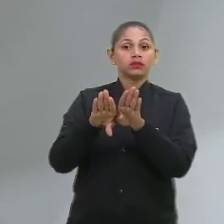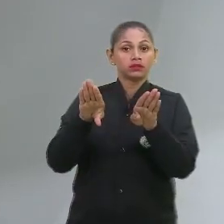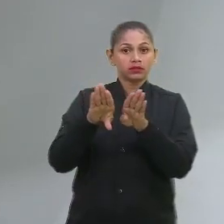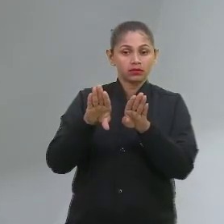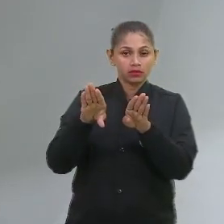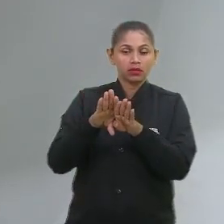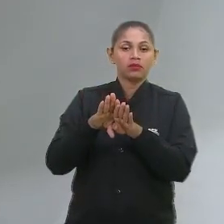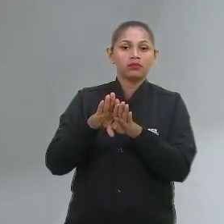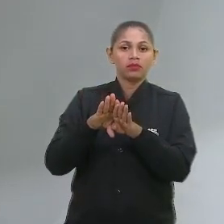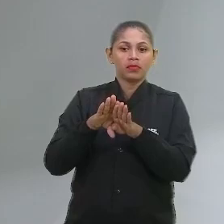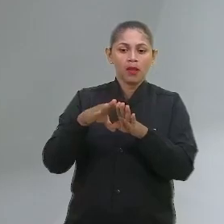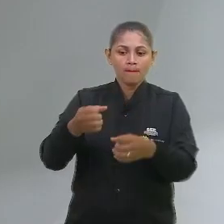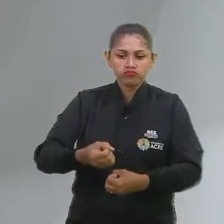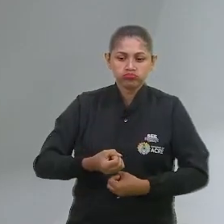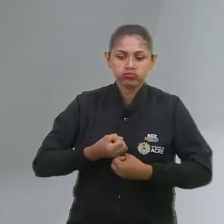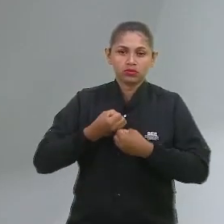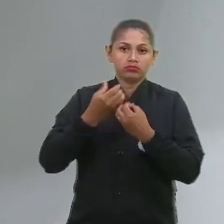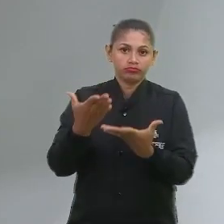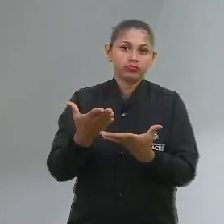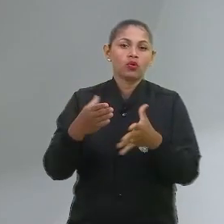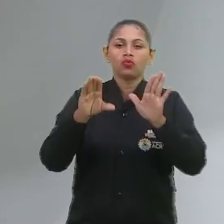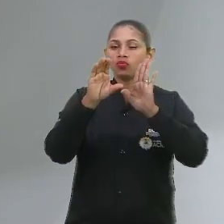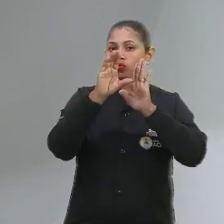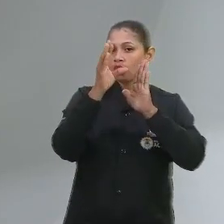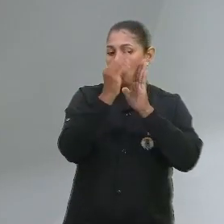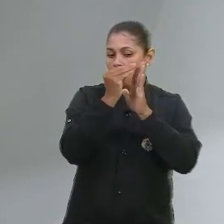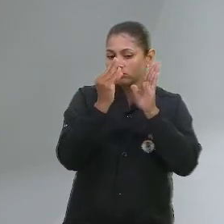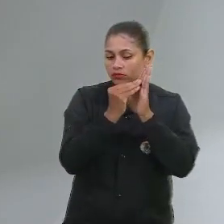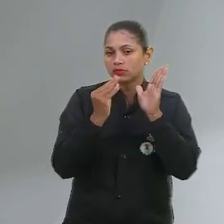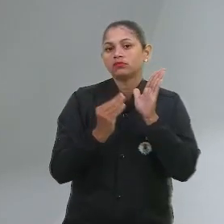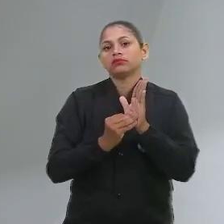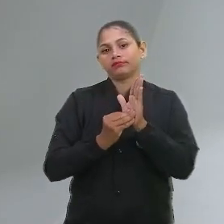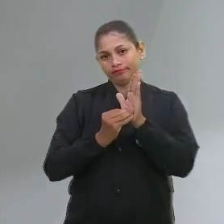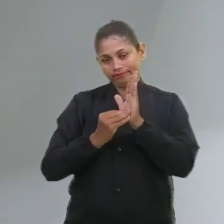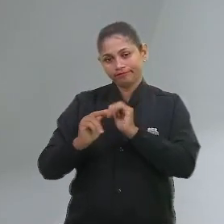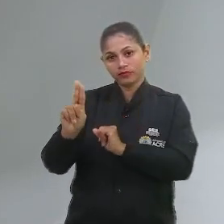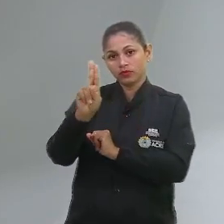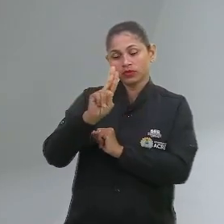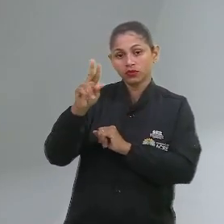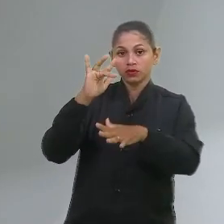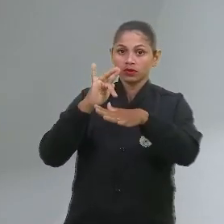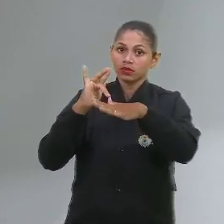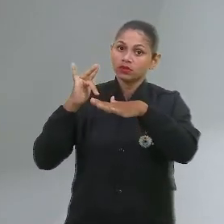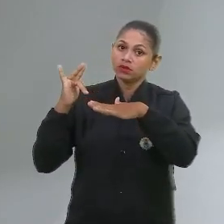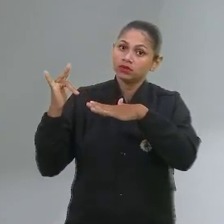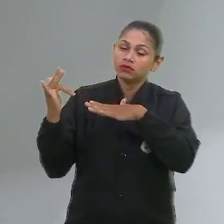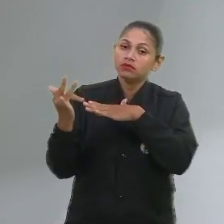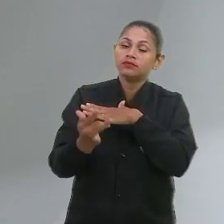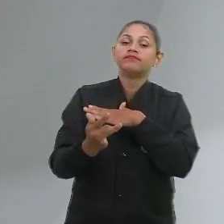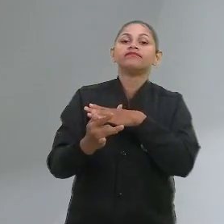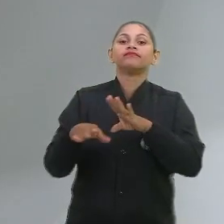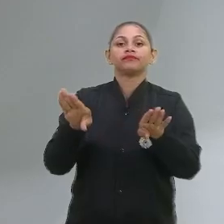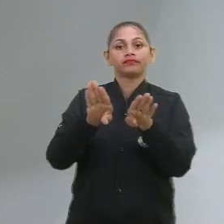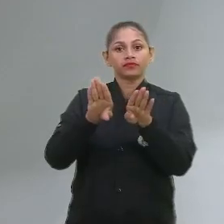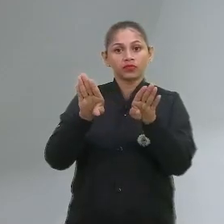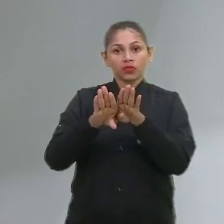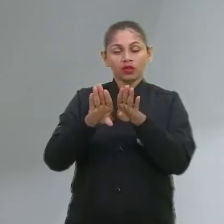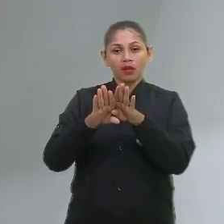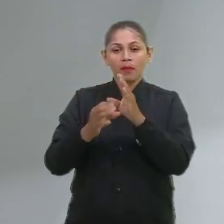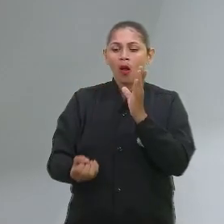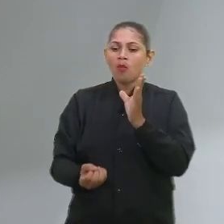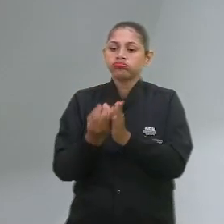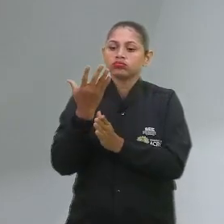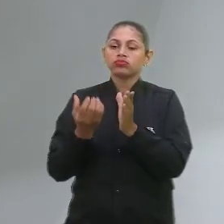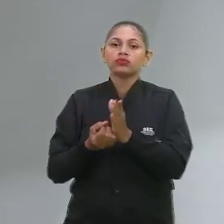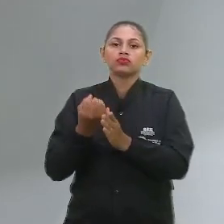de conteúdo. Então, a pessoa que usa a mídia social, que usa as redes sociais, ela também é um produtor